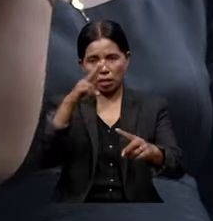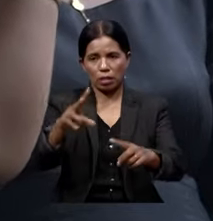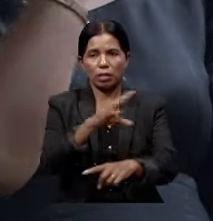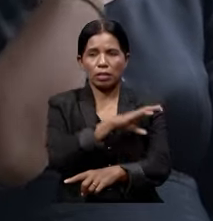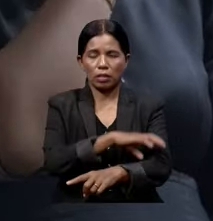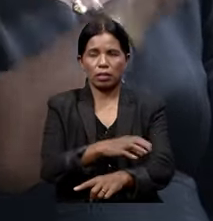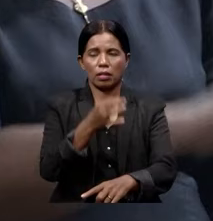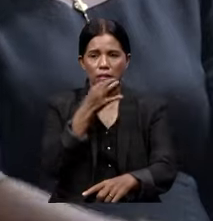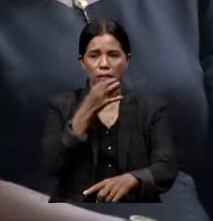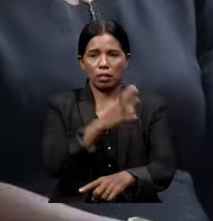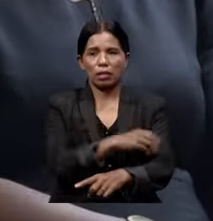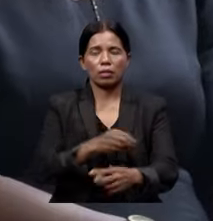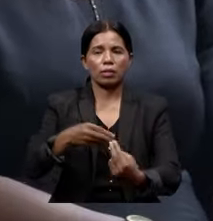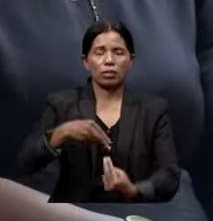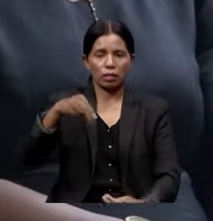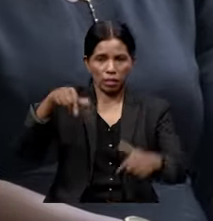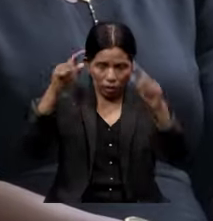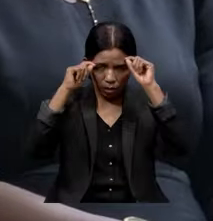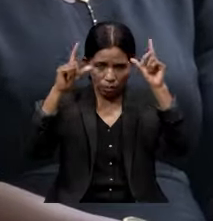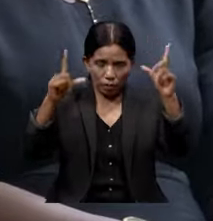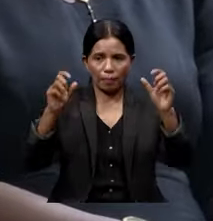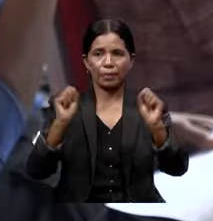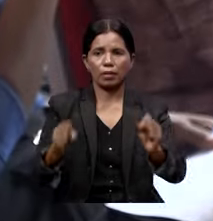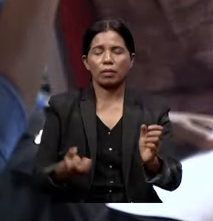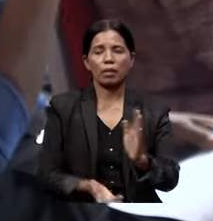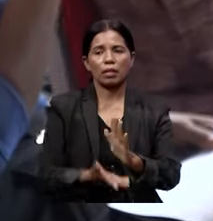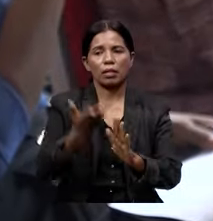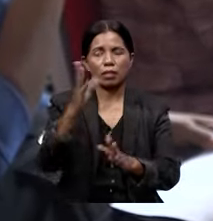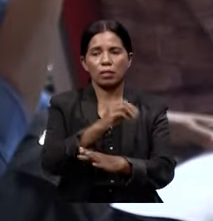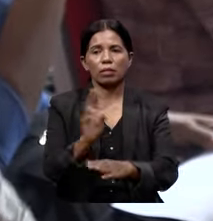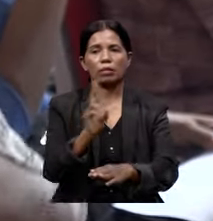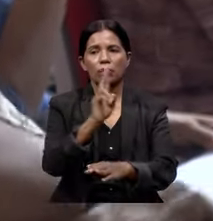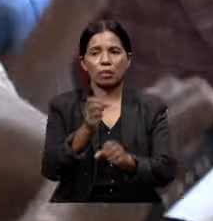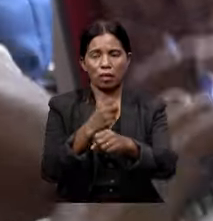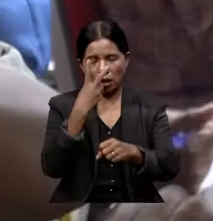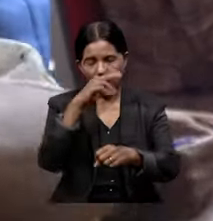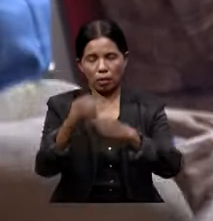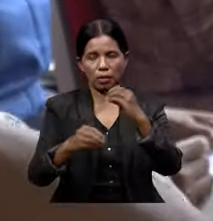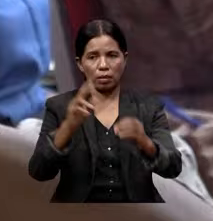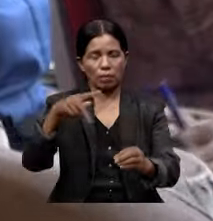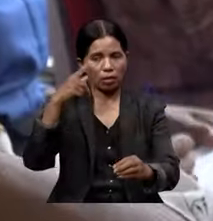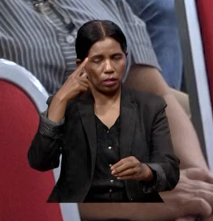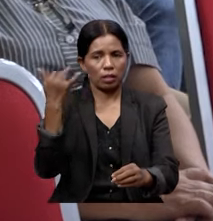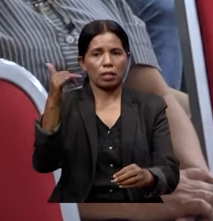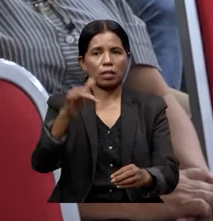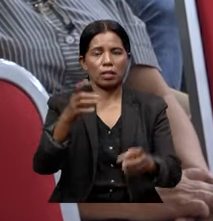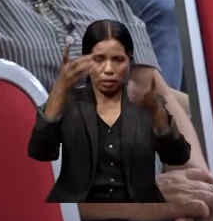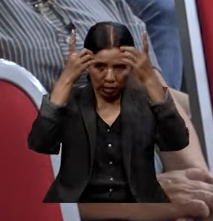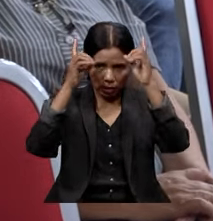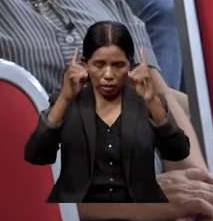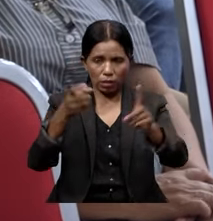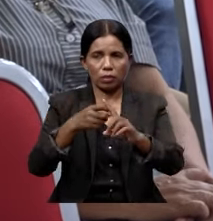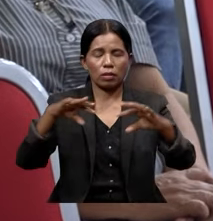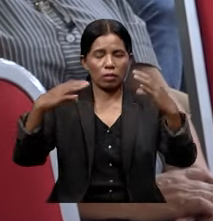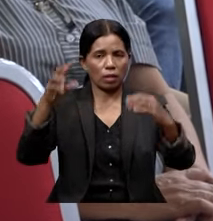Segurança Alimentar, no Nutrição e Timor-Leste, o de elabora no executa ralo controlo ba política hirak nebe define ona husi